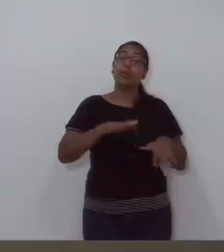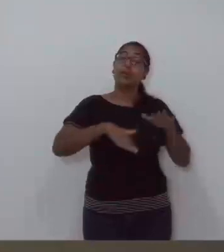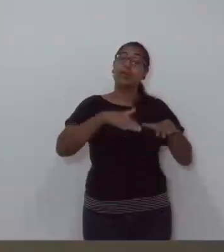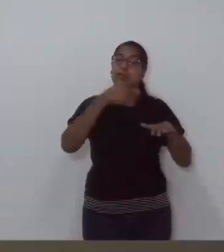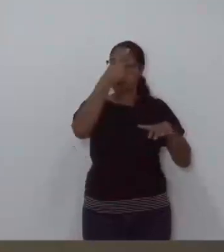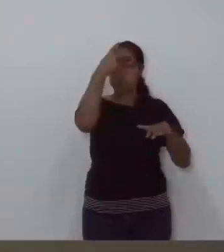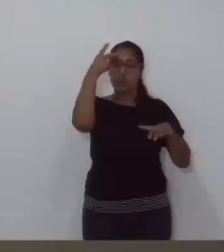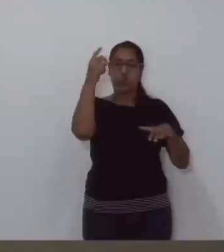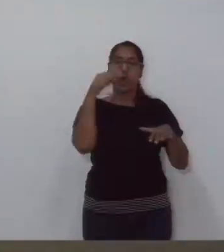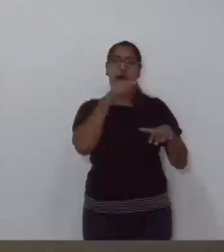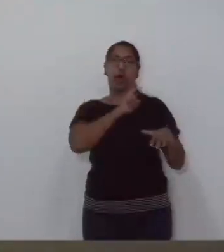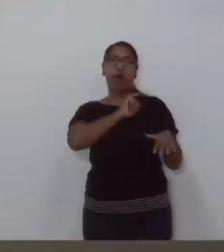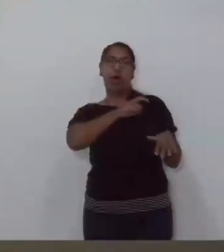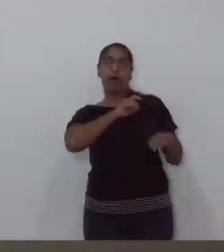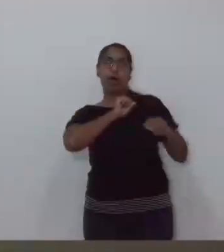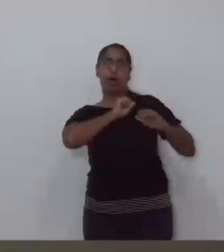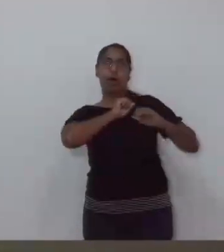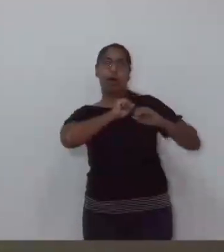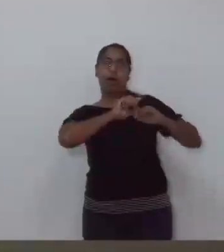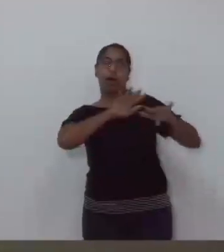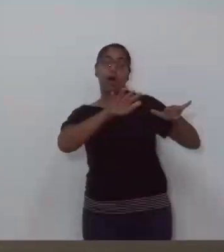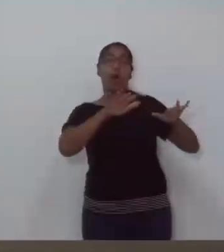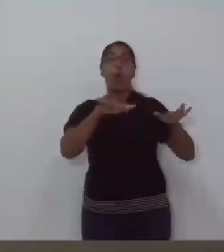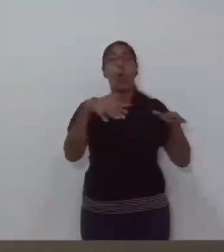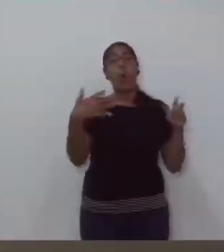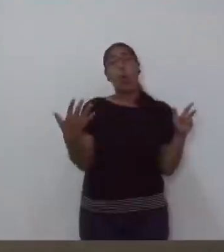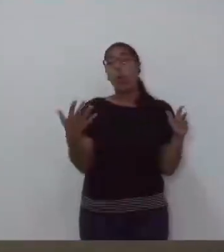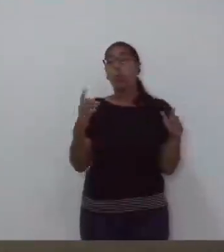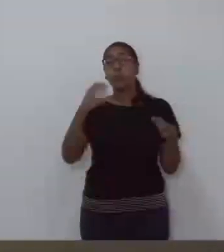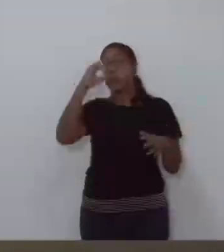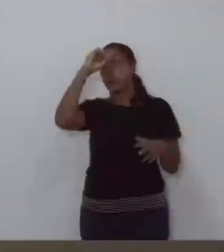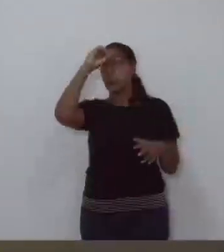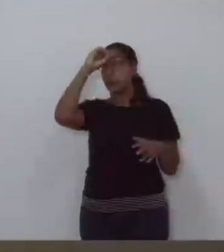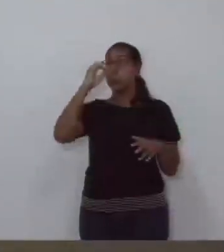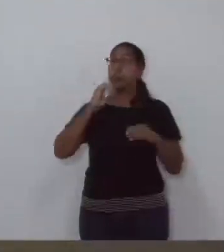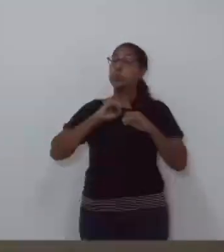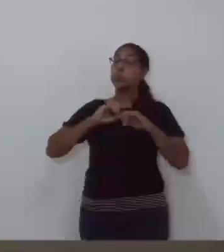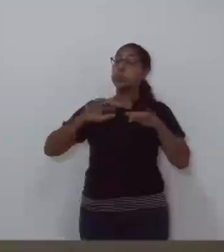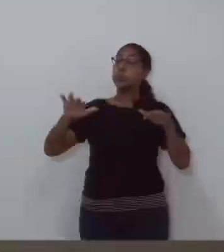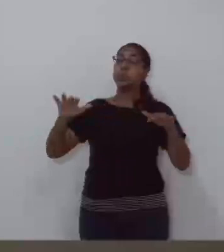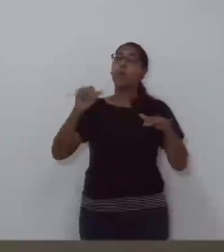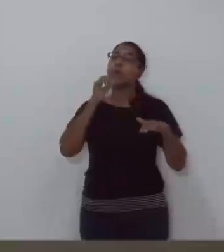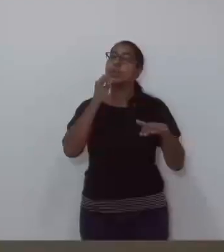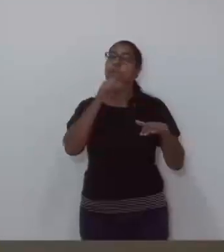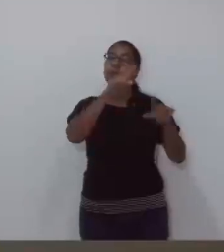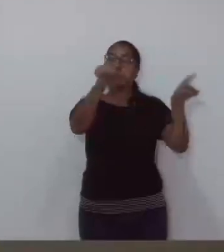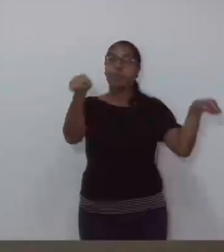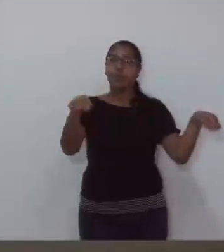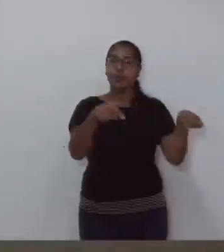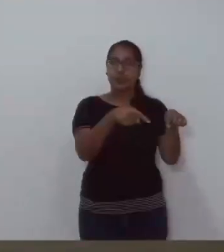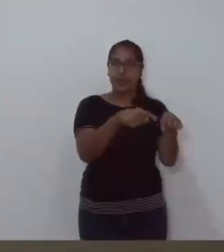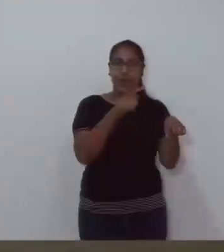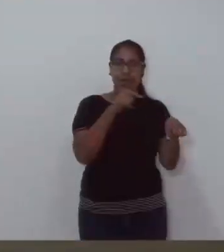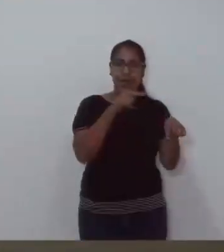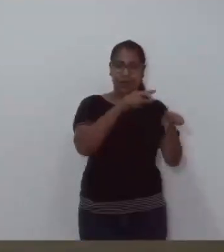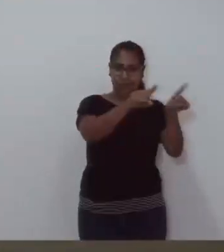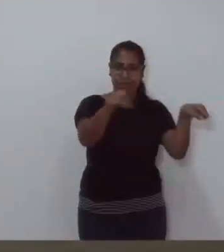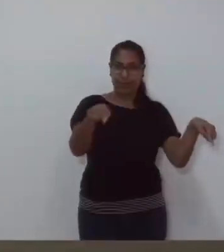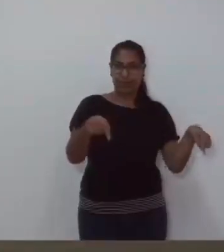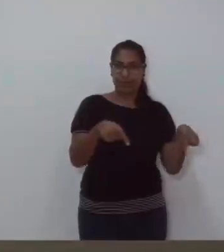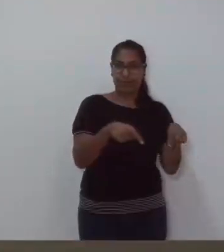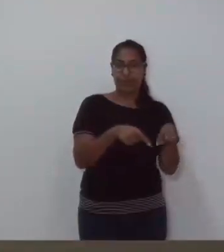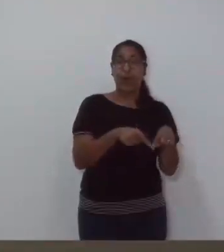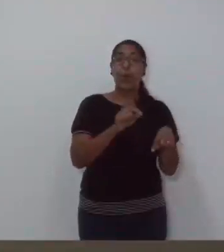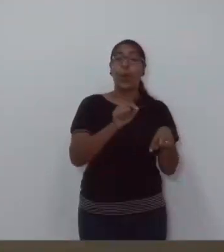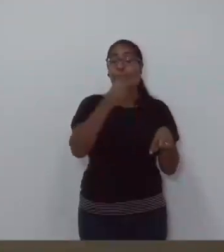pensada para se beneficiar ou prejudicar outro, ou às vezes não. Foi citado, por exemplo, o caso da represa, né? Que foi um caso clássico aqui,